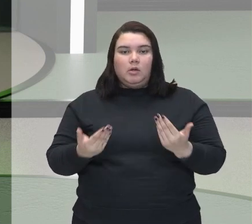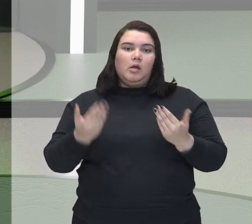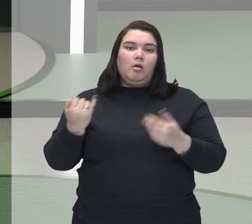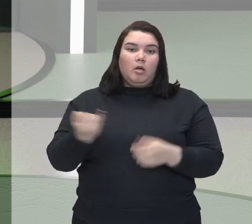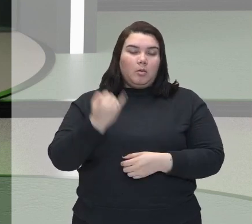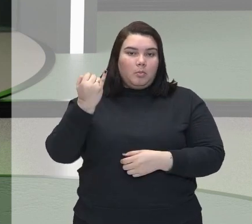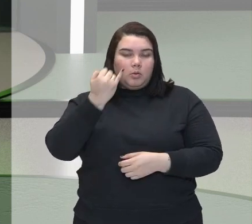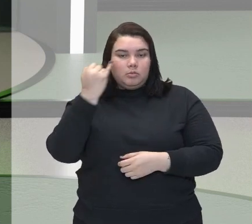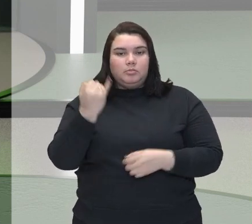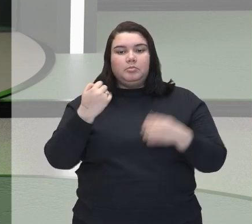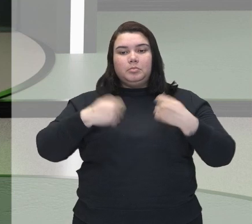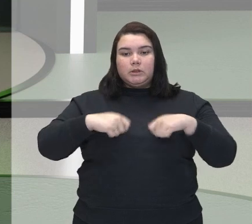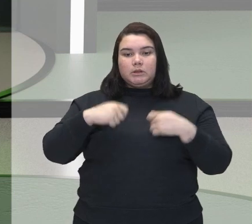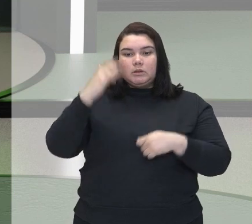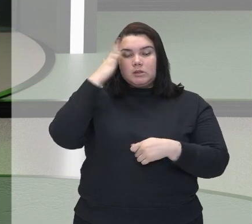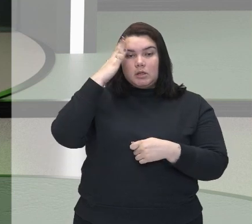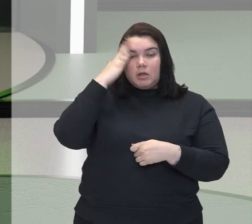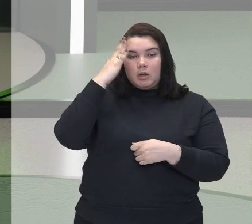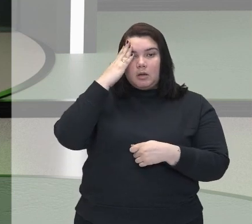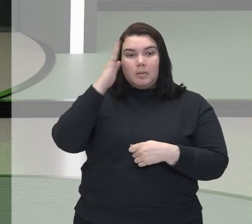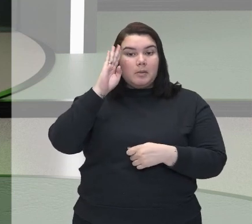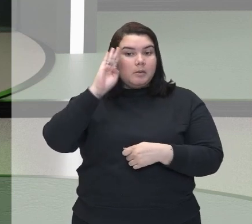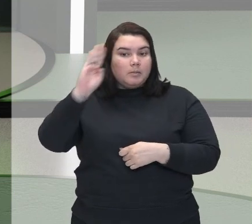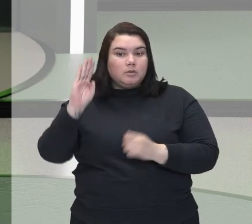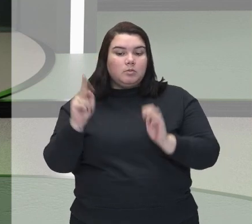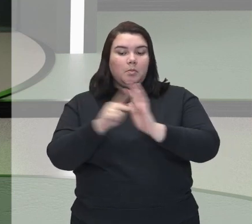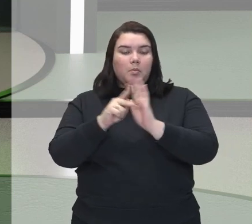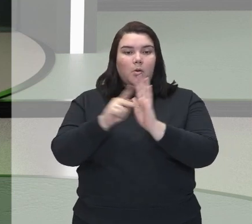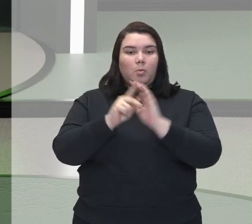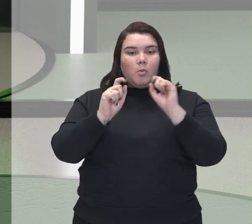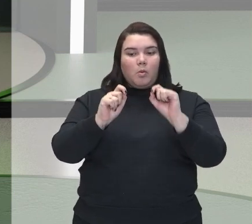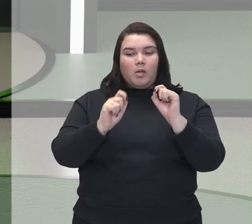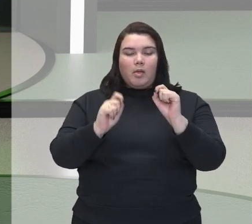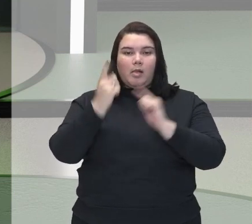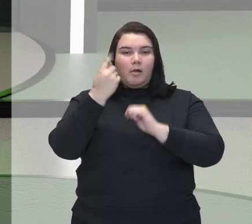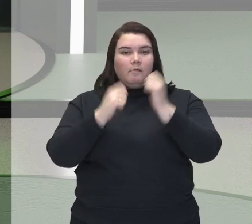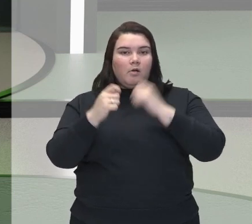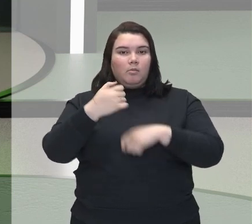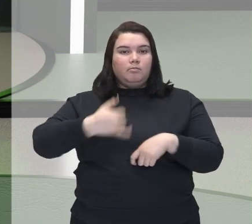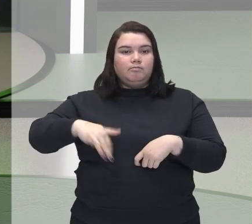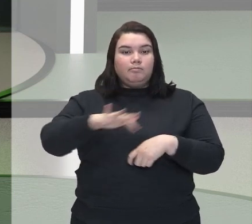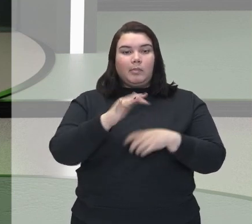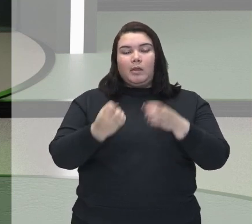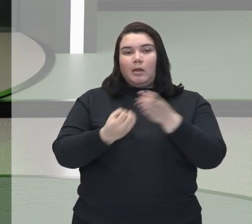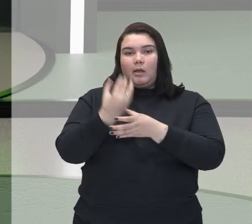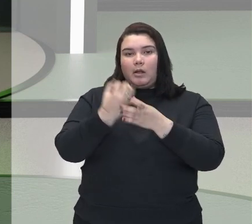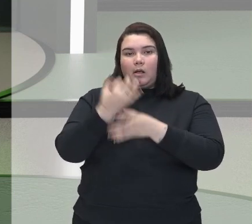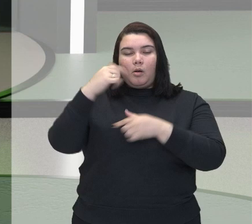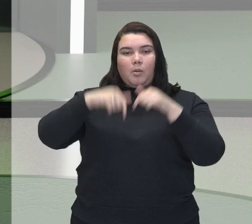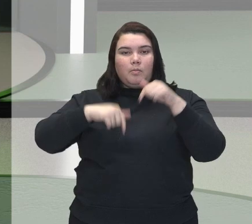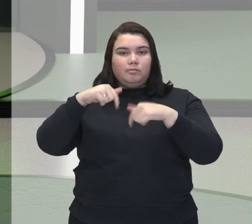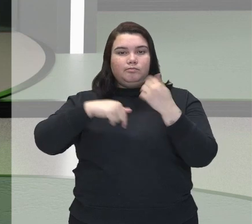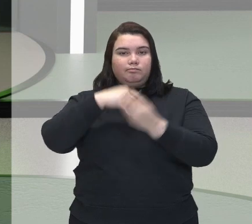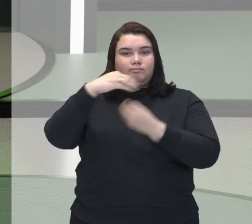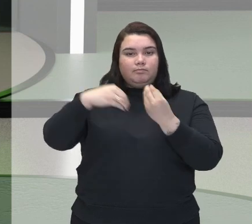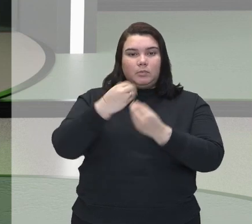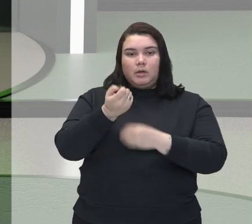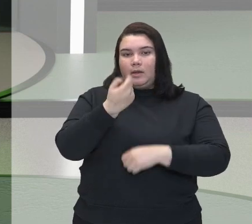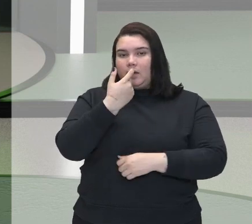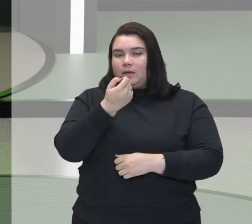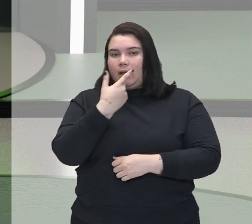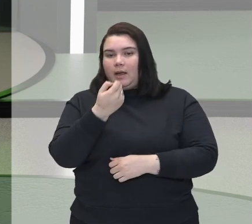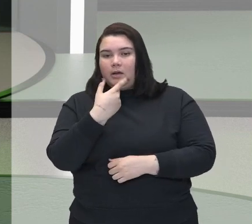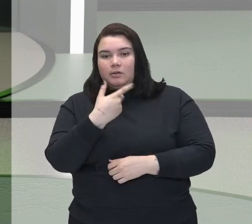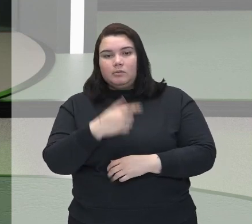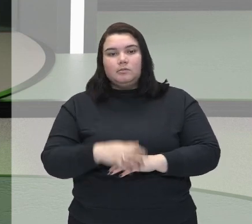importante, principalmente na indústria farmacêutica. Por causa dessa substância aqui, surgiram